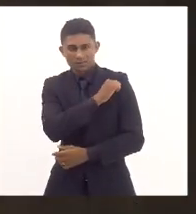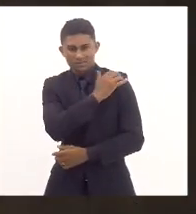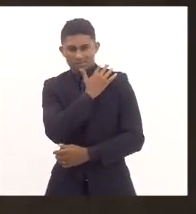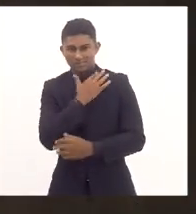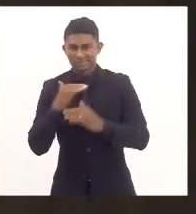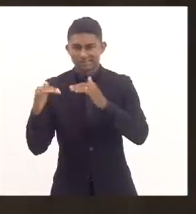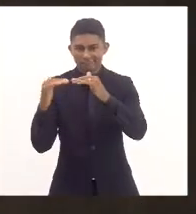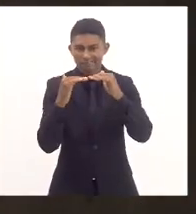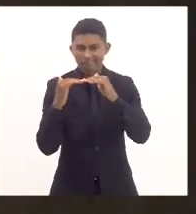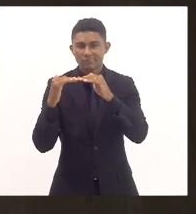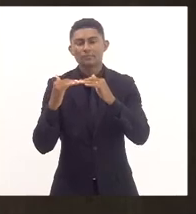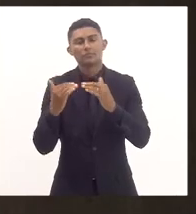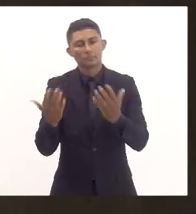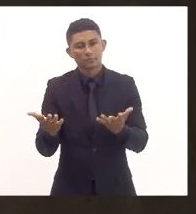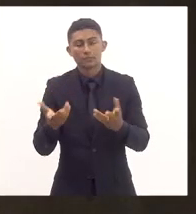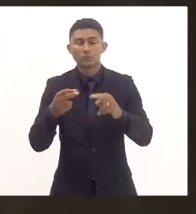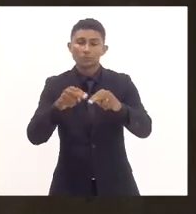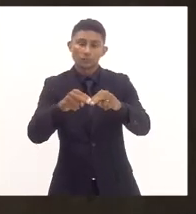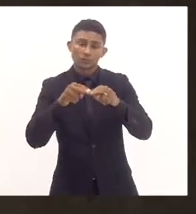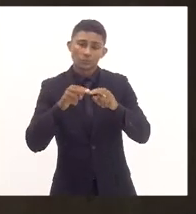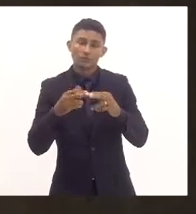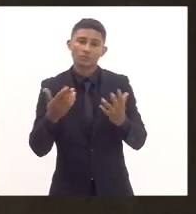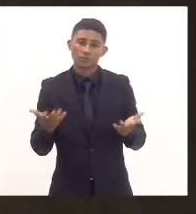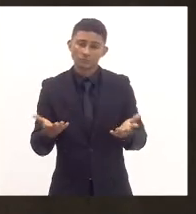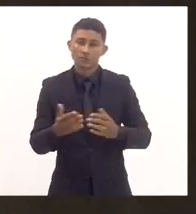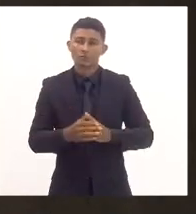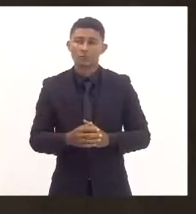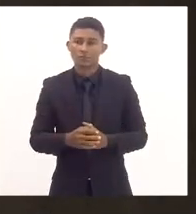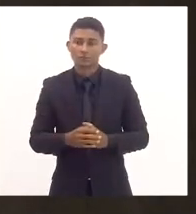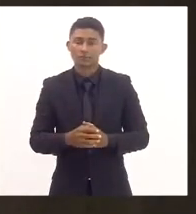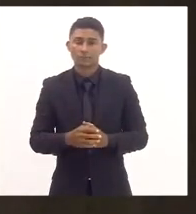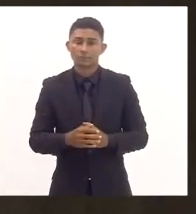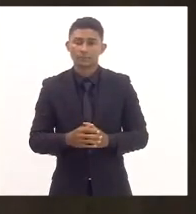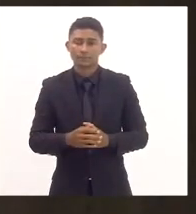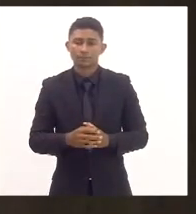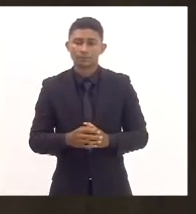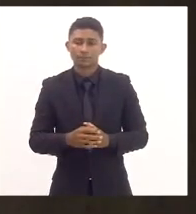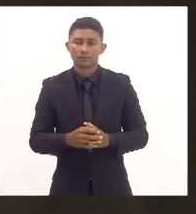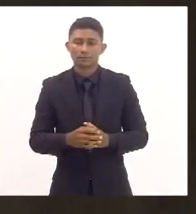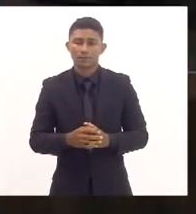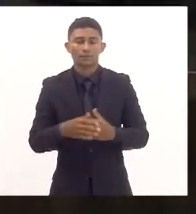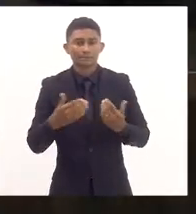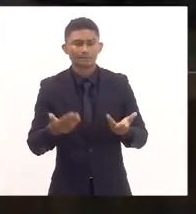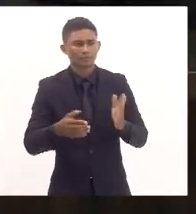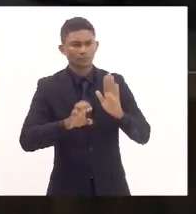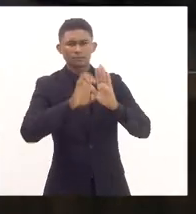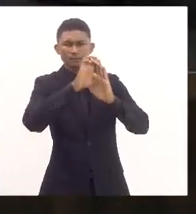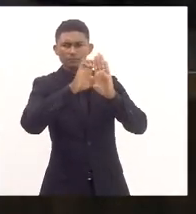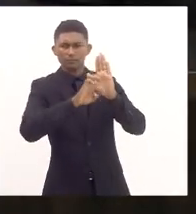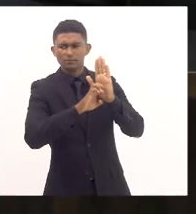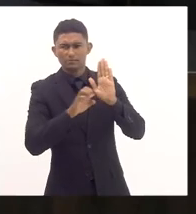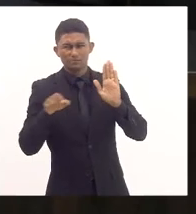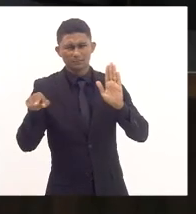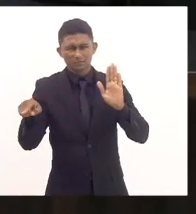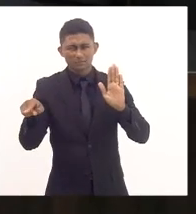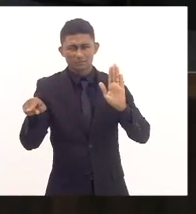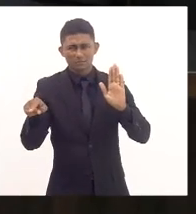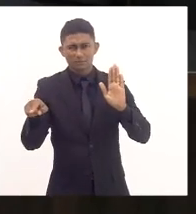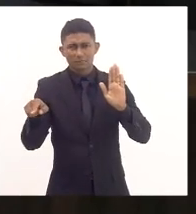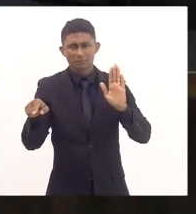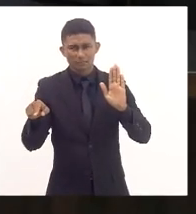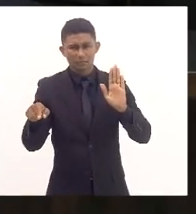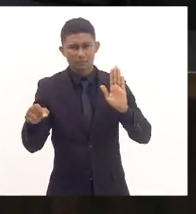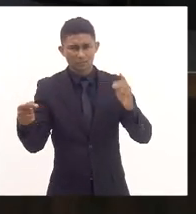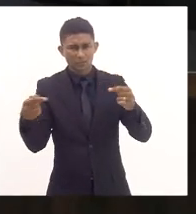por essa razão Presidente é uma interferência de Fato muito com quem dente a emenda do deputado waldeck Deputado Flávio lá